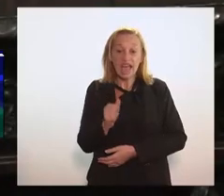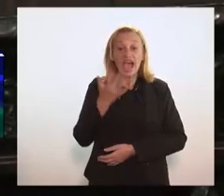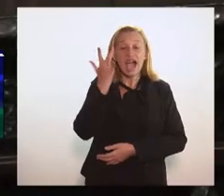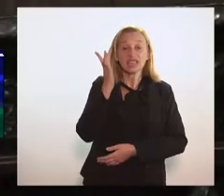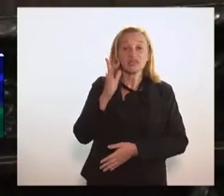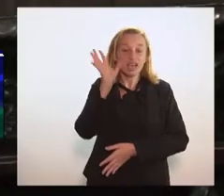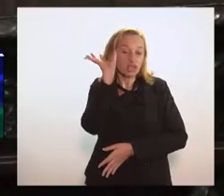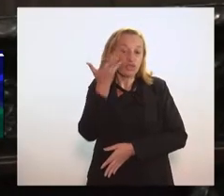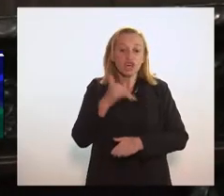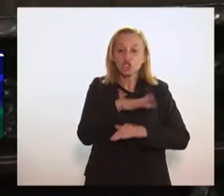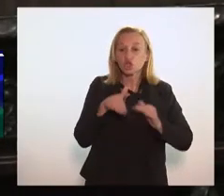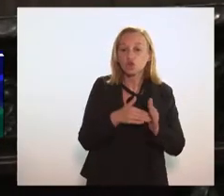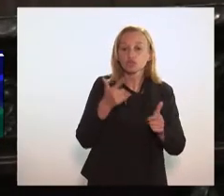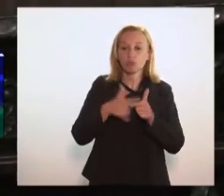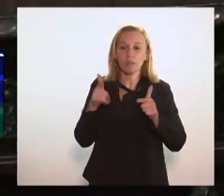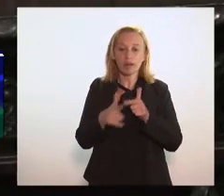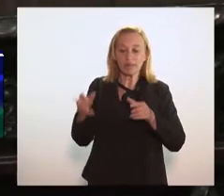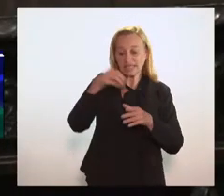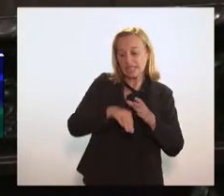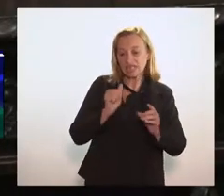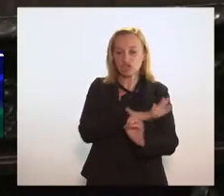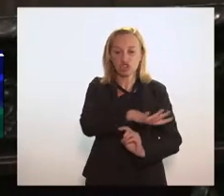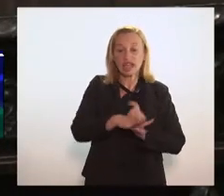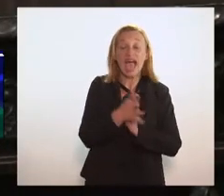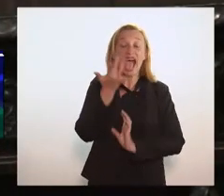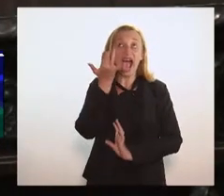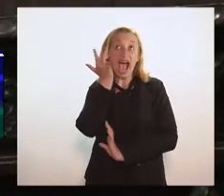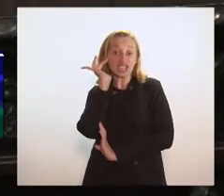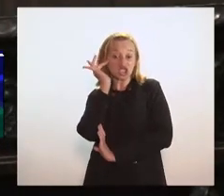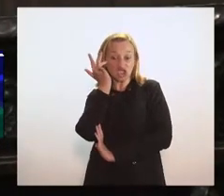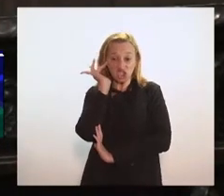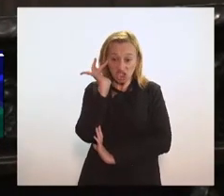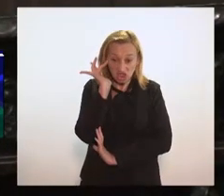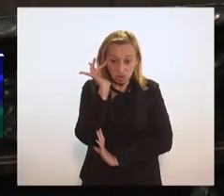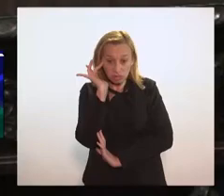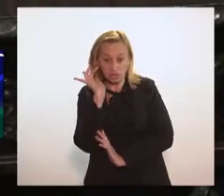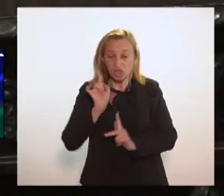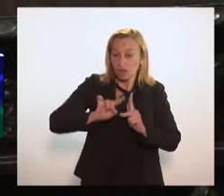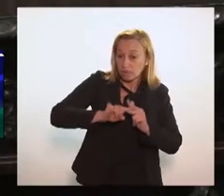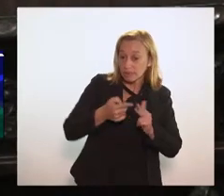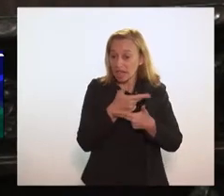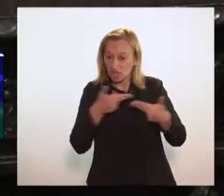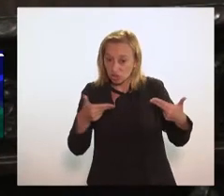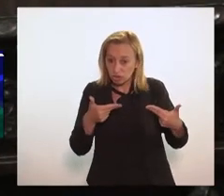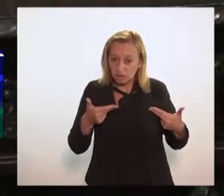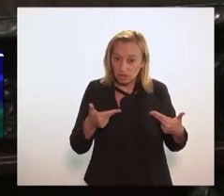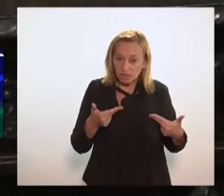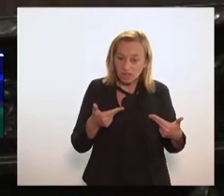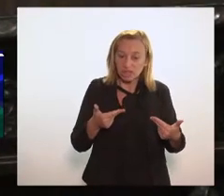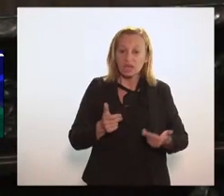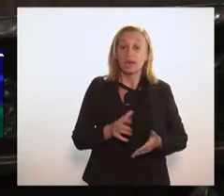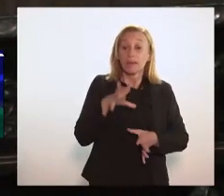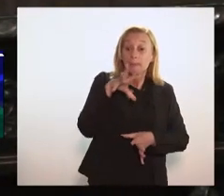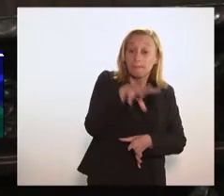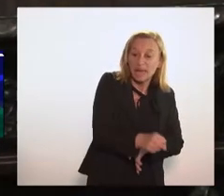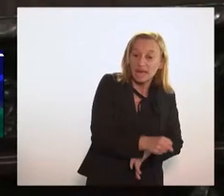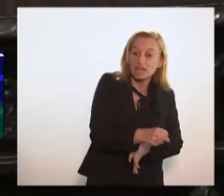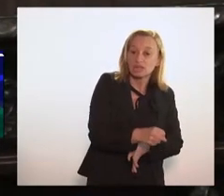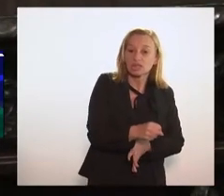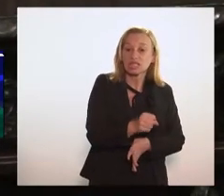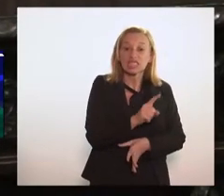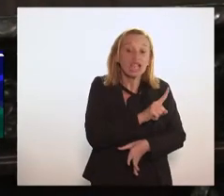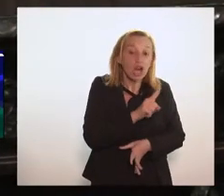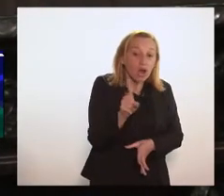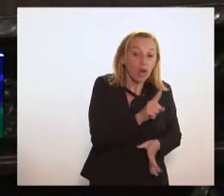todos os problemas da sociedade taxando e regulamentando as coisas, metendo a mão naquilo